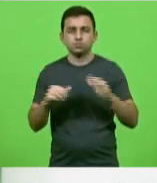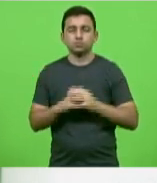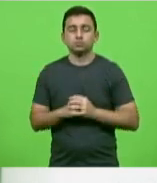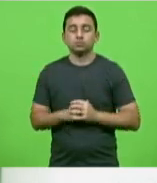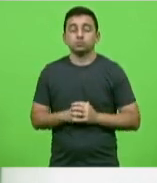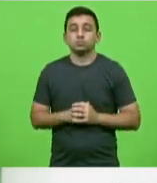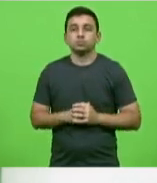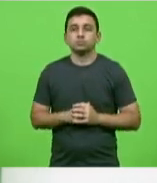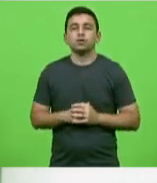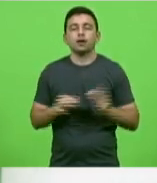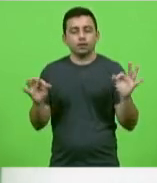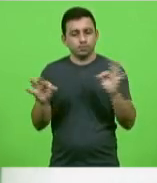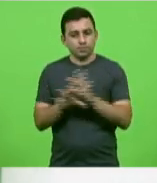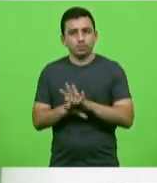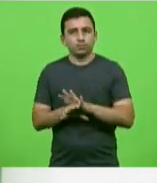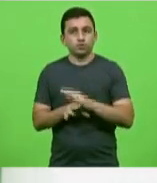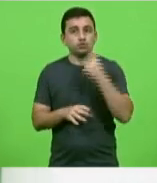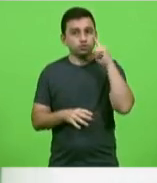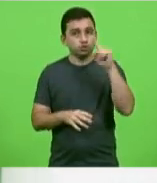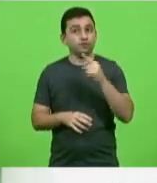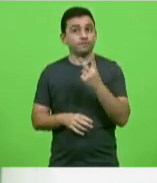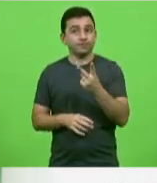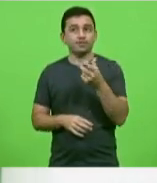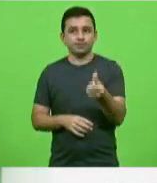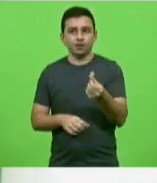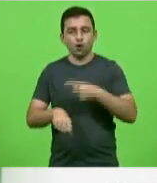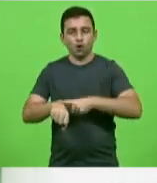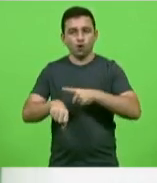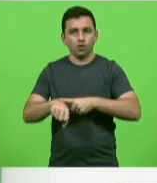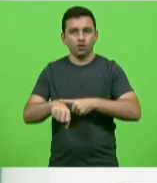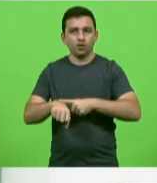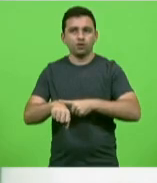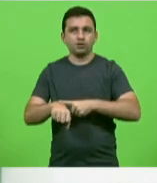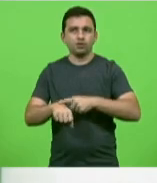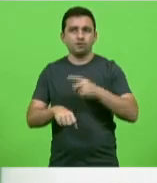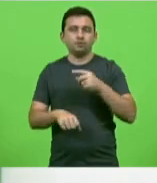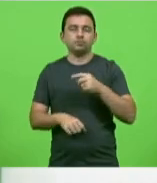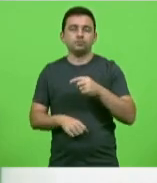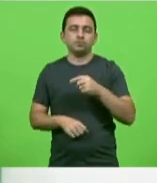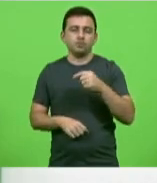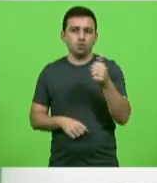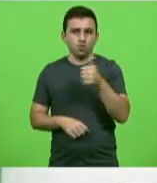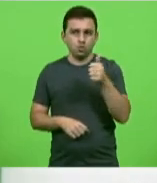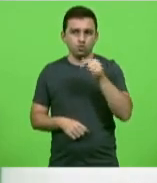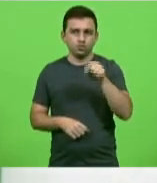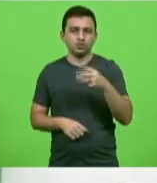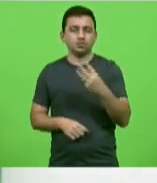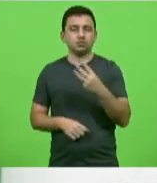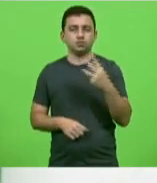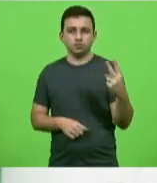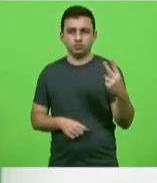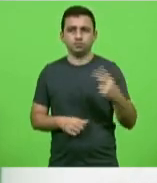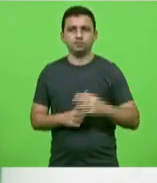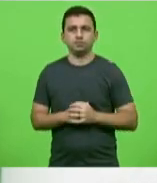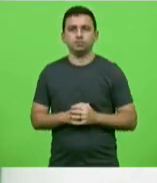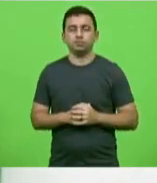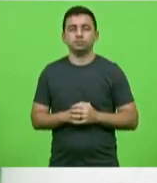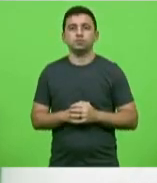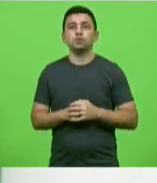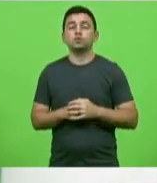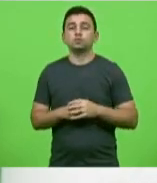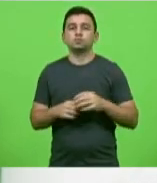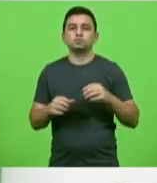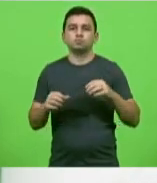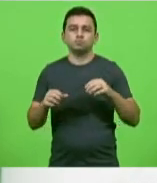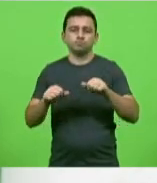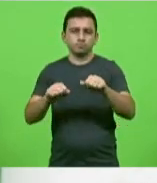encerrada no dia 26, somos às 23 horas e 32 minutos. O Tribunal Especial